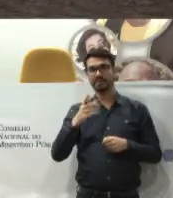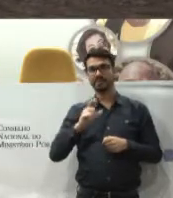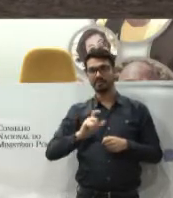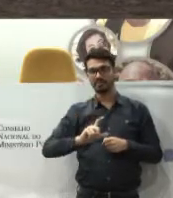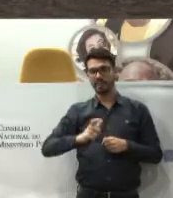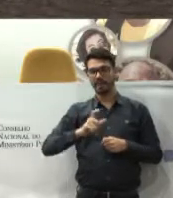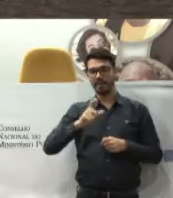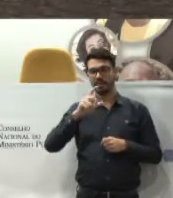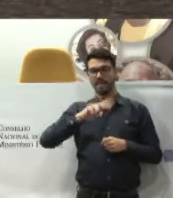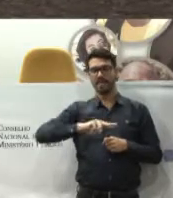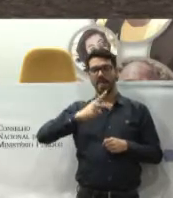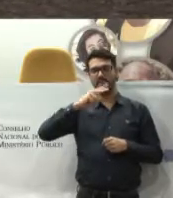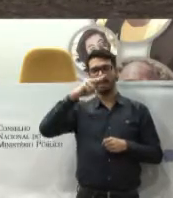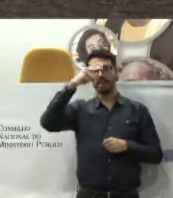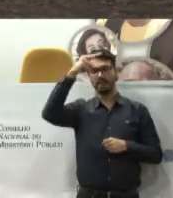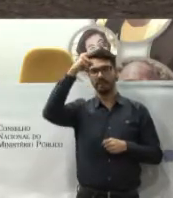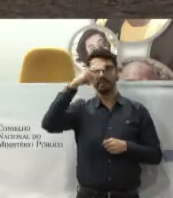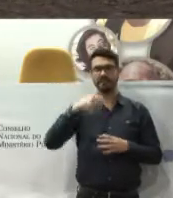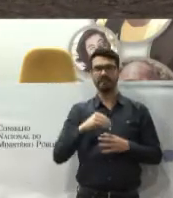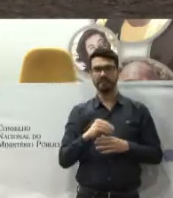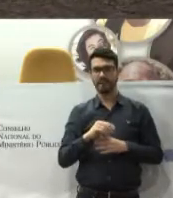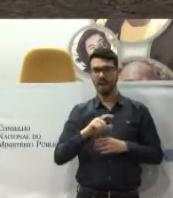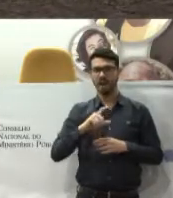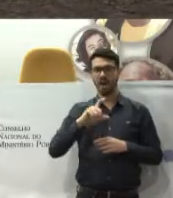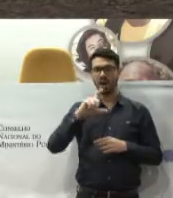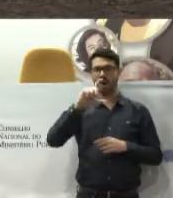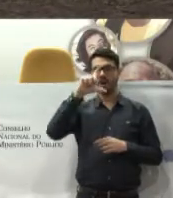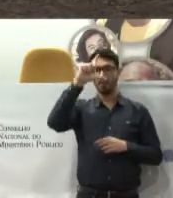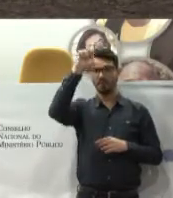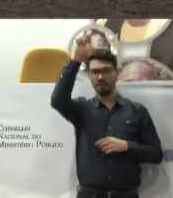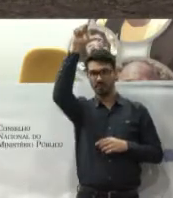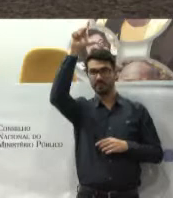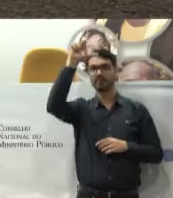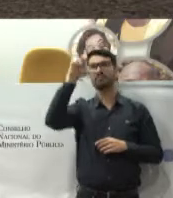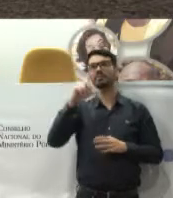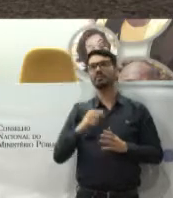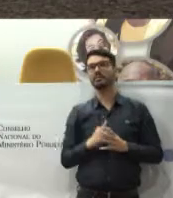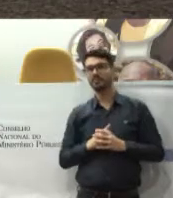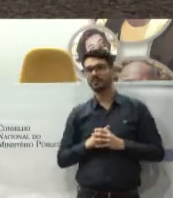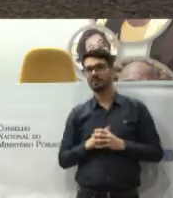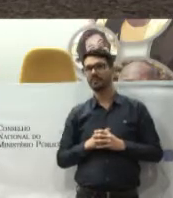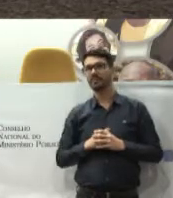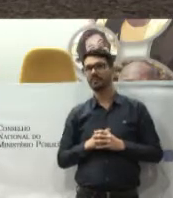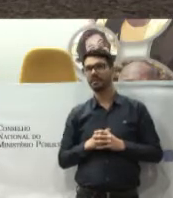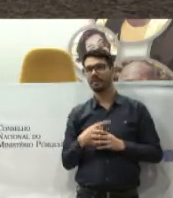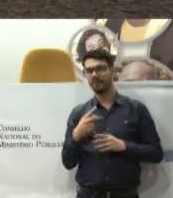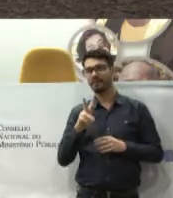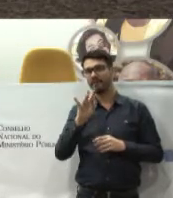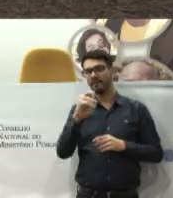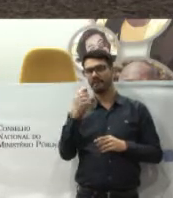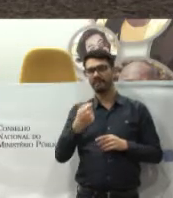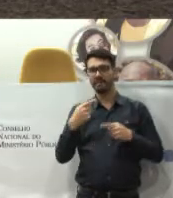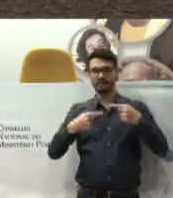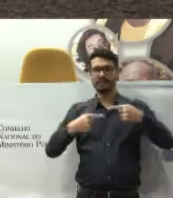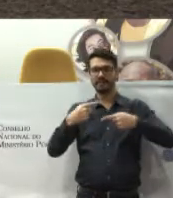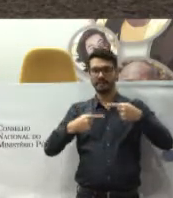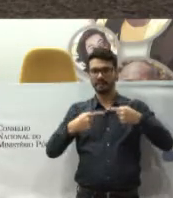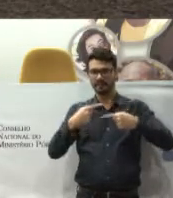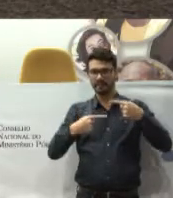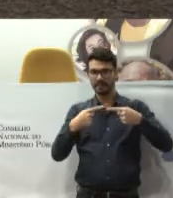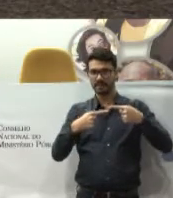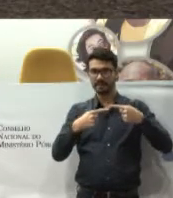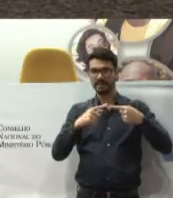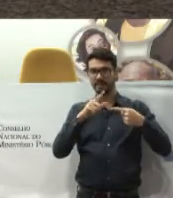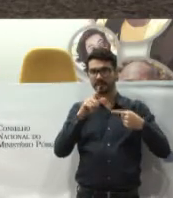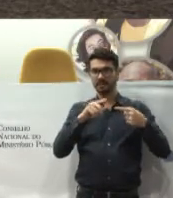irão aumentar. Só irão aumentar. E em algum momento nós vamos ter que fazer esse debate. Os gastos crescem